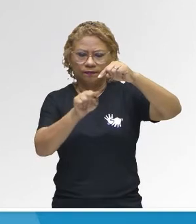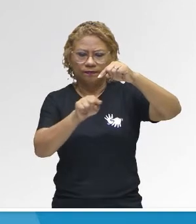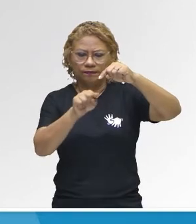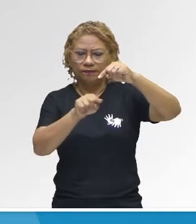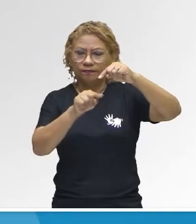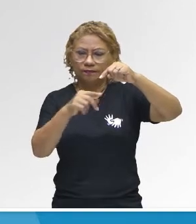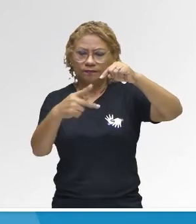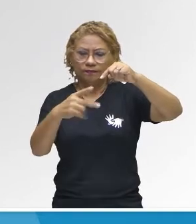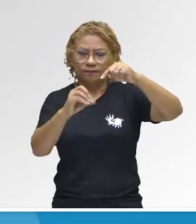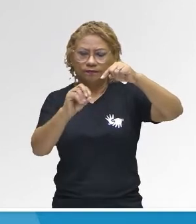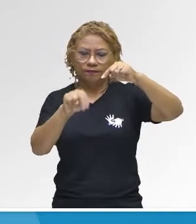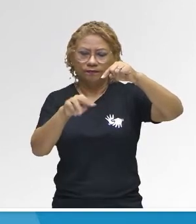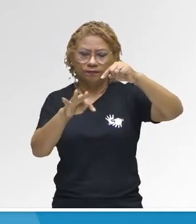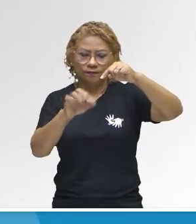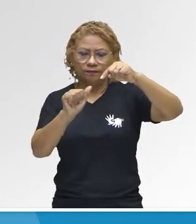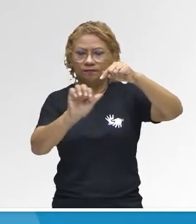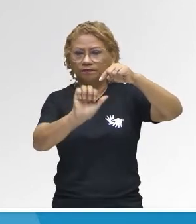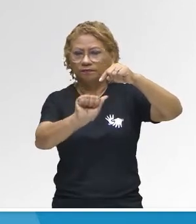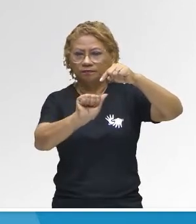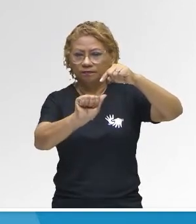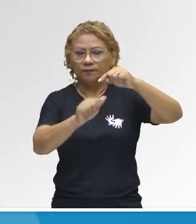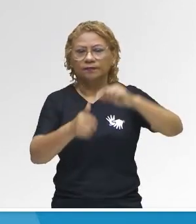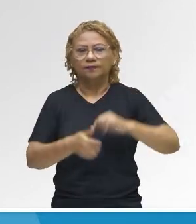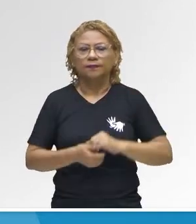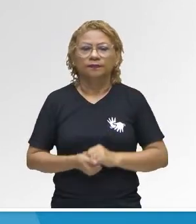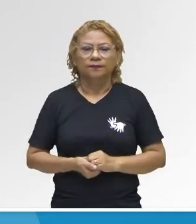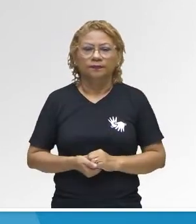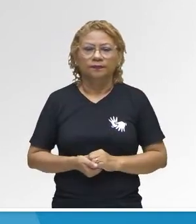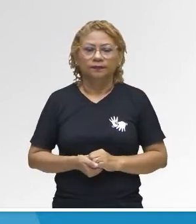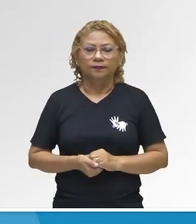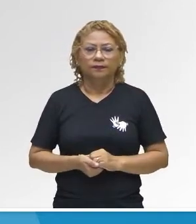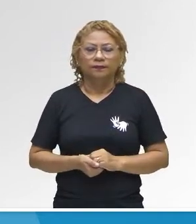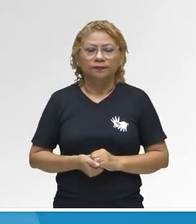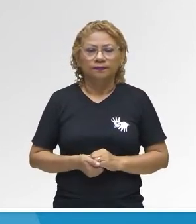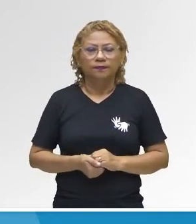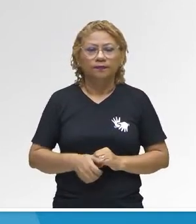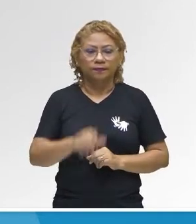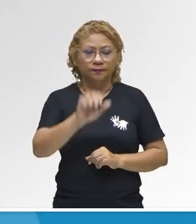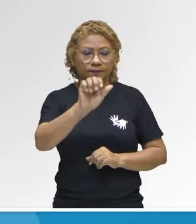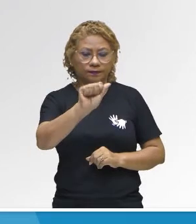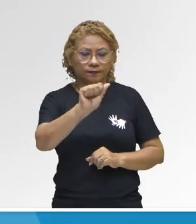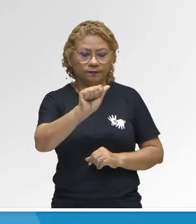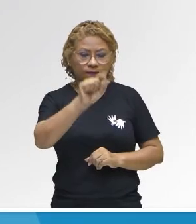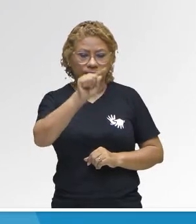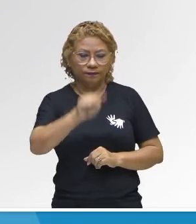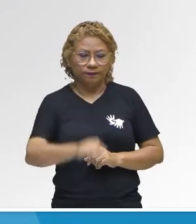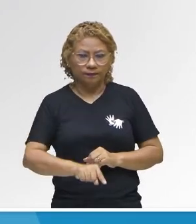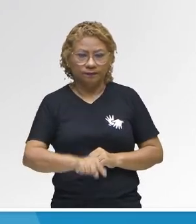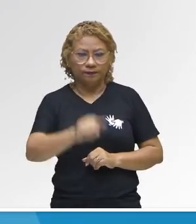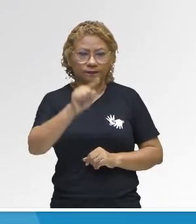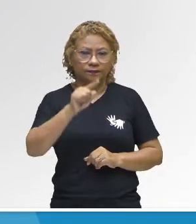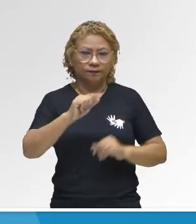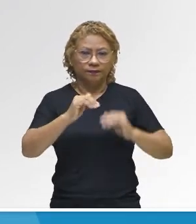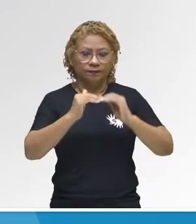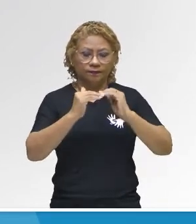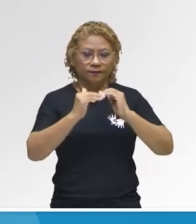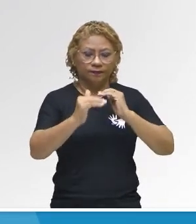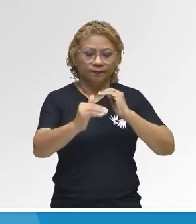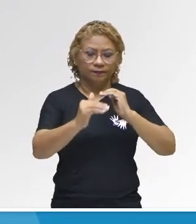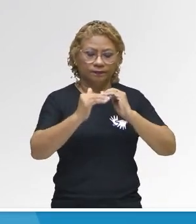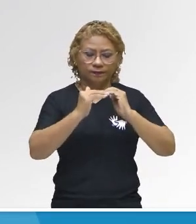chamar de ponto A, ok? E esse ponto, ele está projetando uma sombra